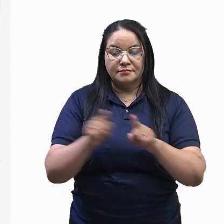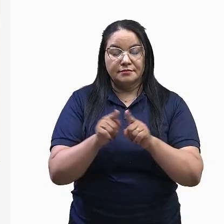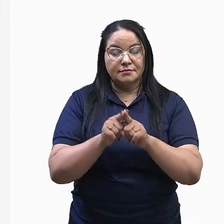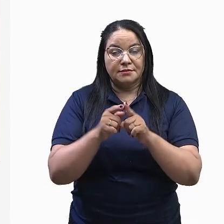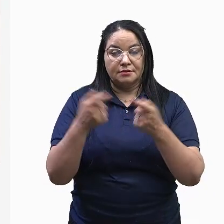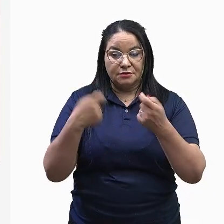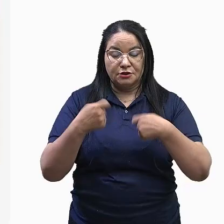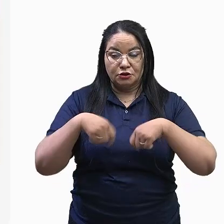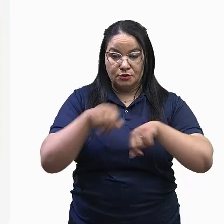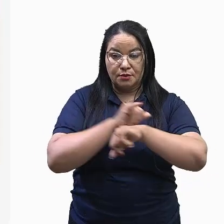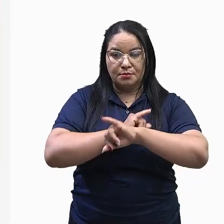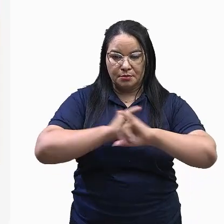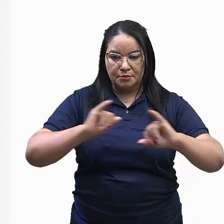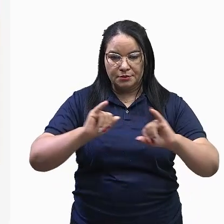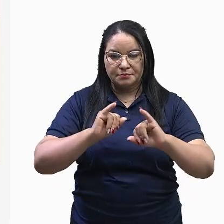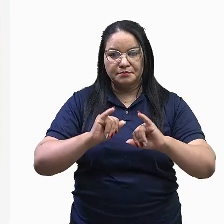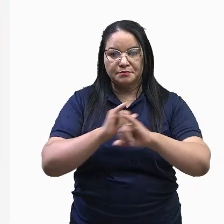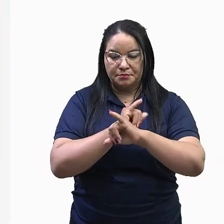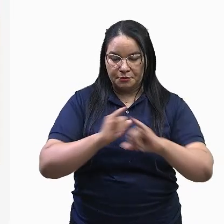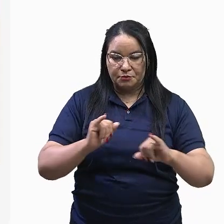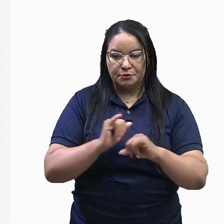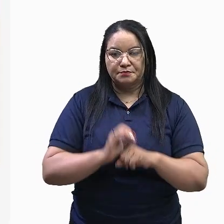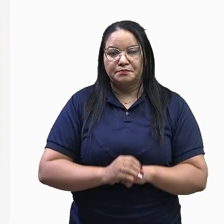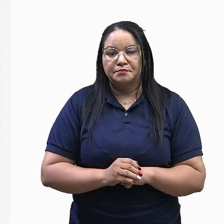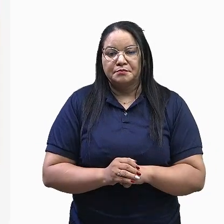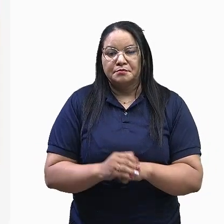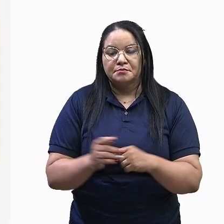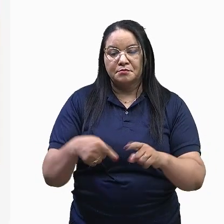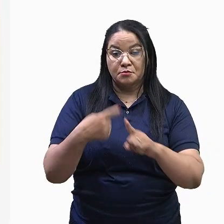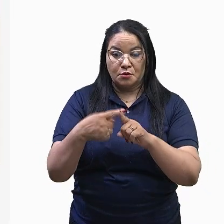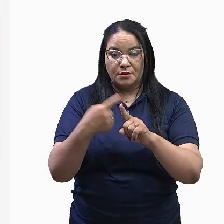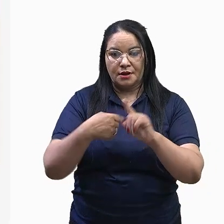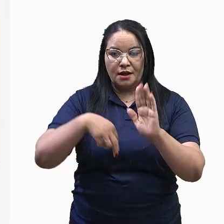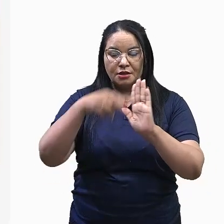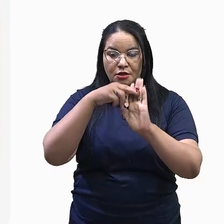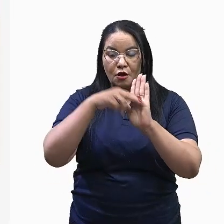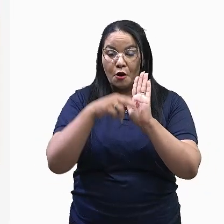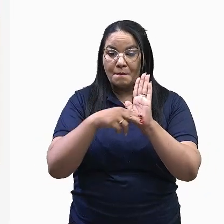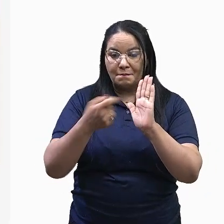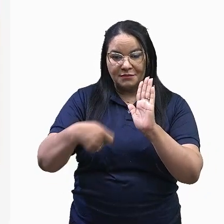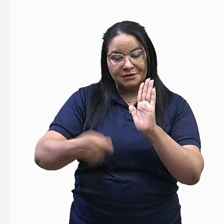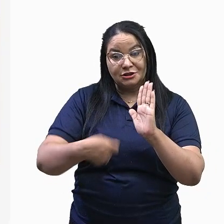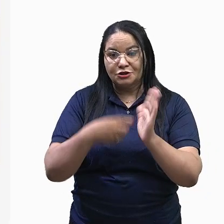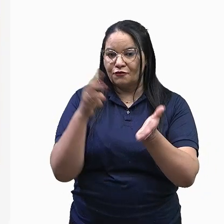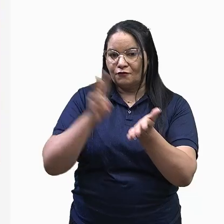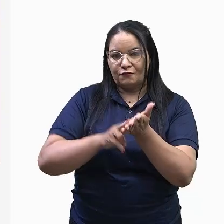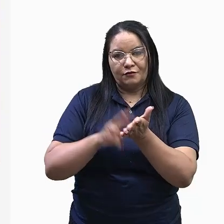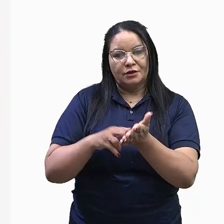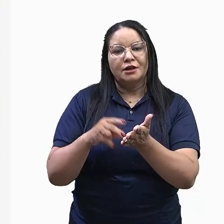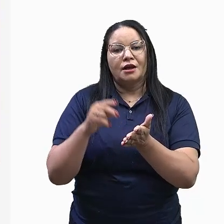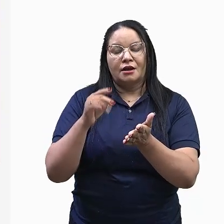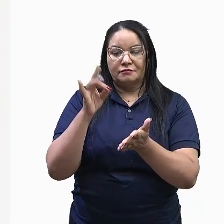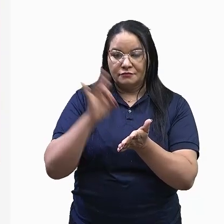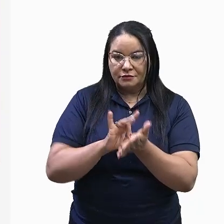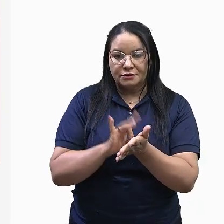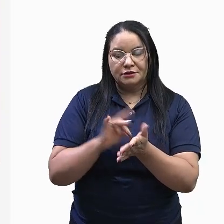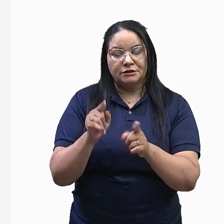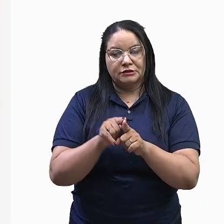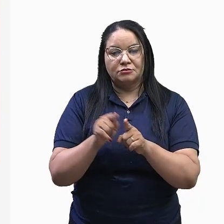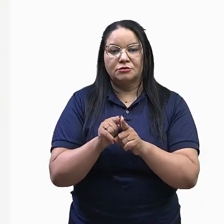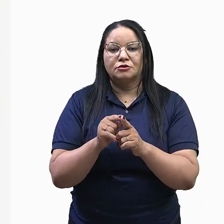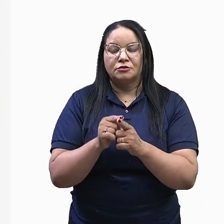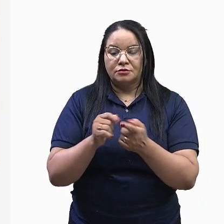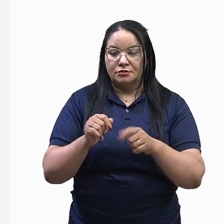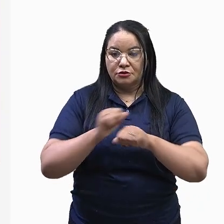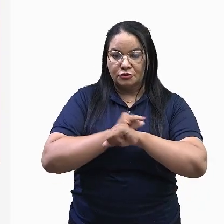publicado, né, a publicidade, para que as normas sejam válidas e eficazes, elas precisam ser divulgadas